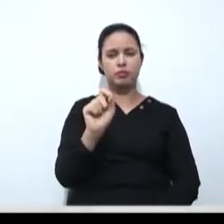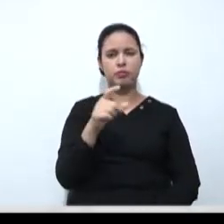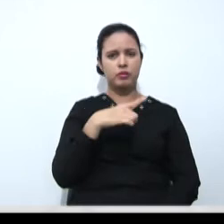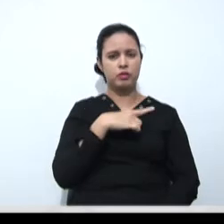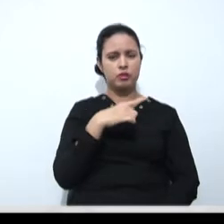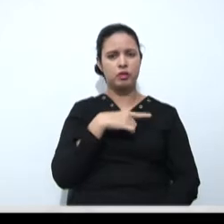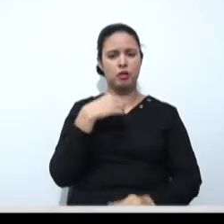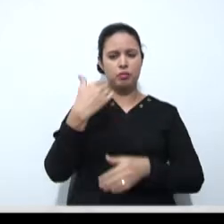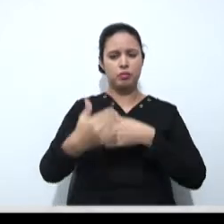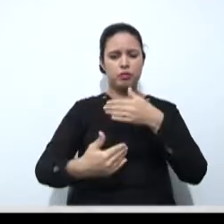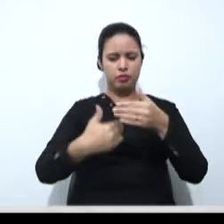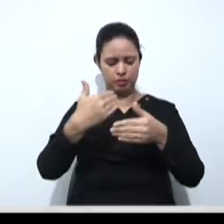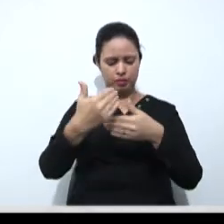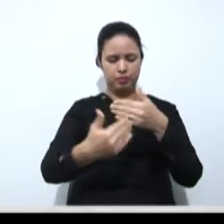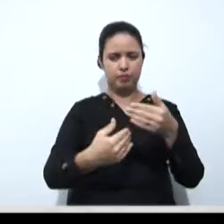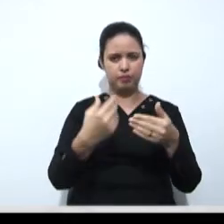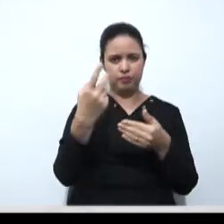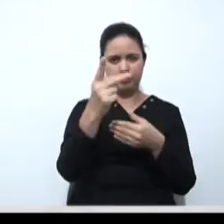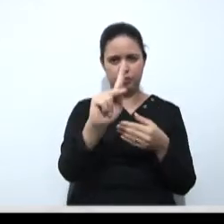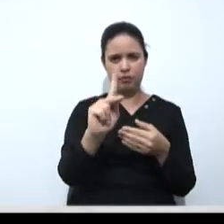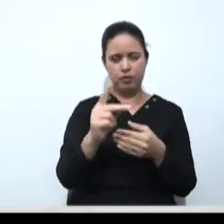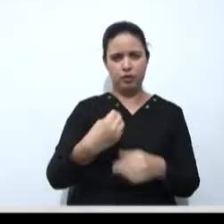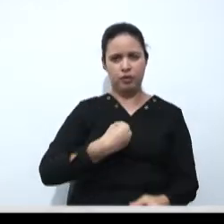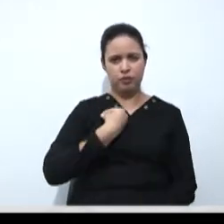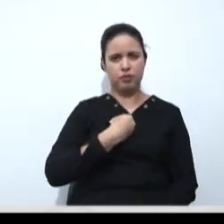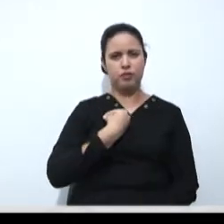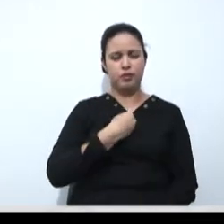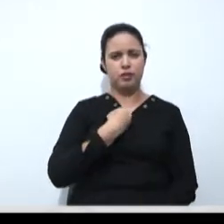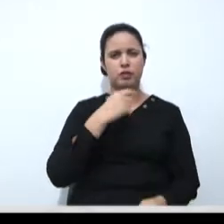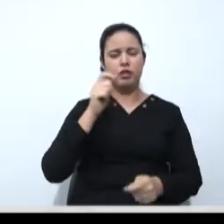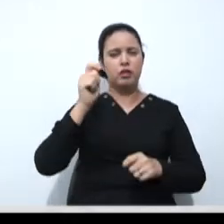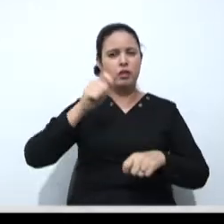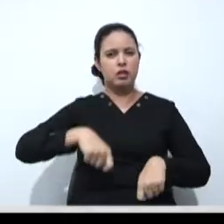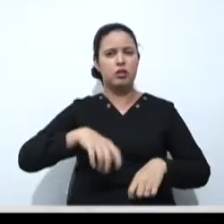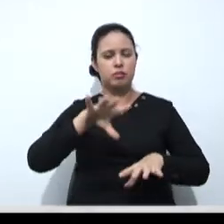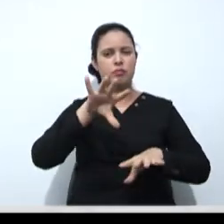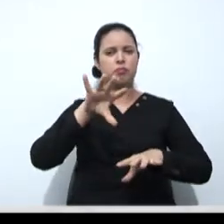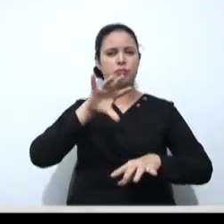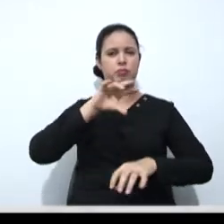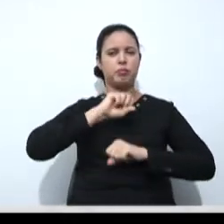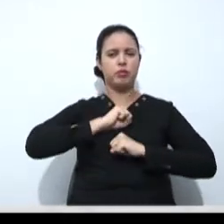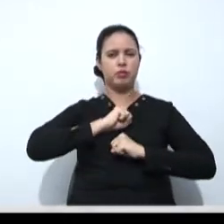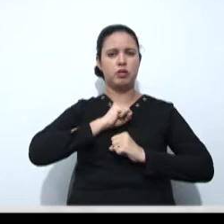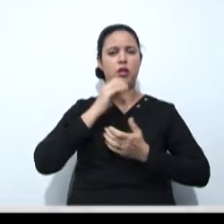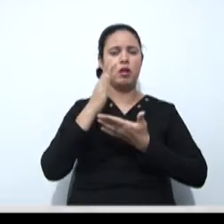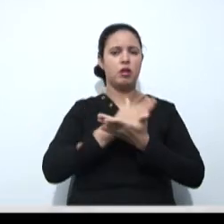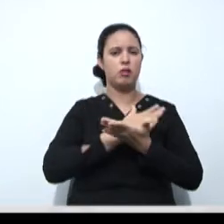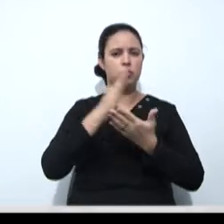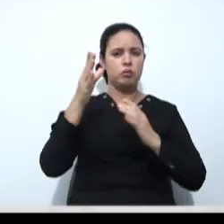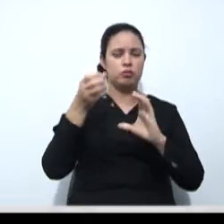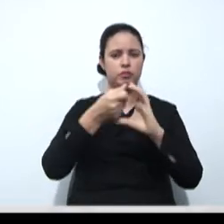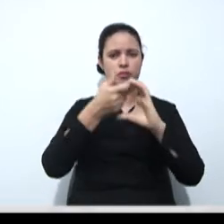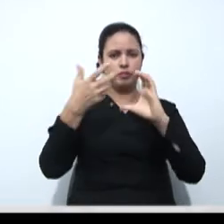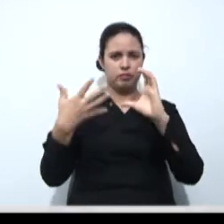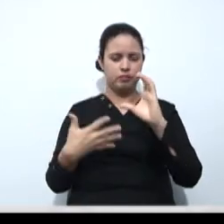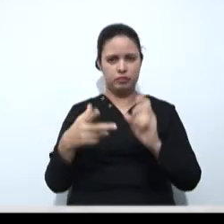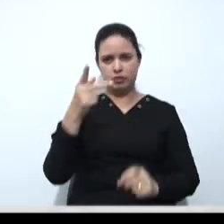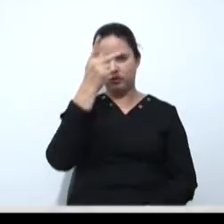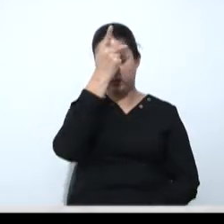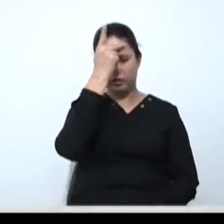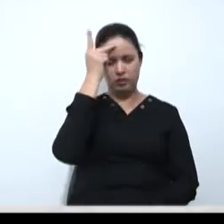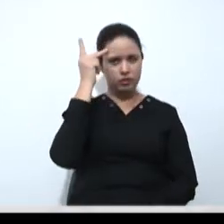processo da sua vida, um processo de formação, elas podem adquirir algumas características pessoais que